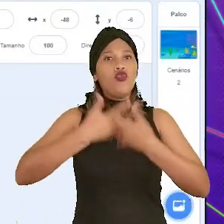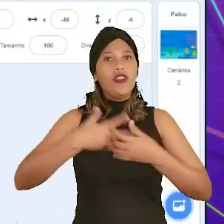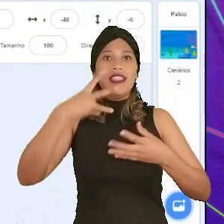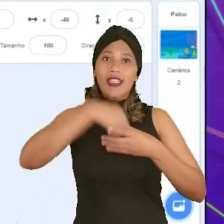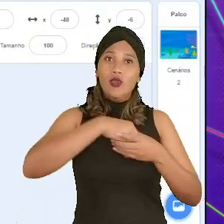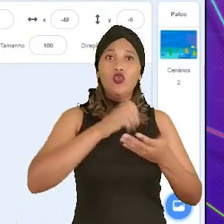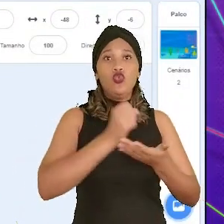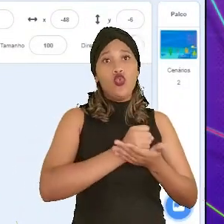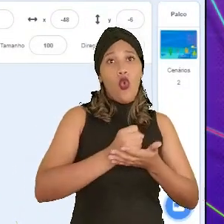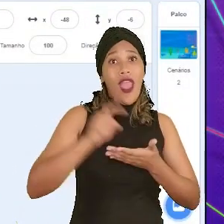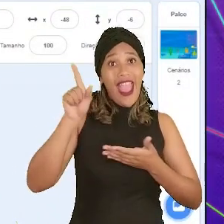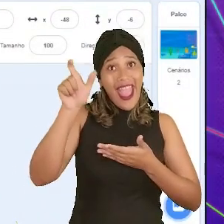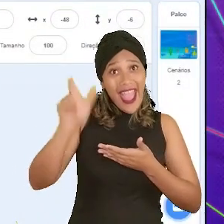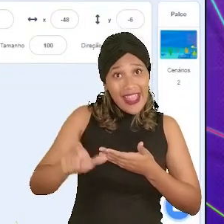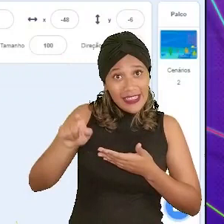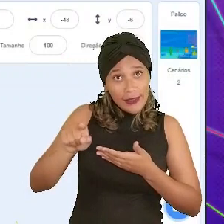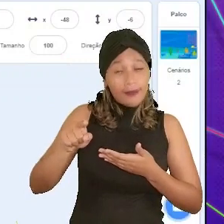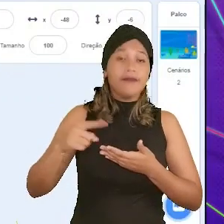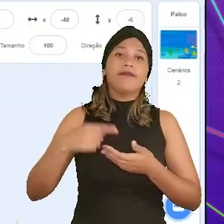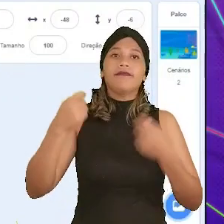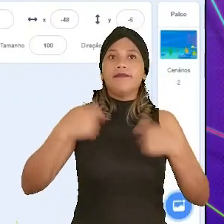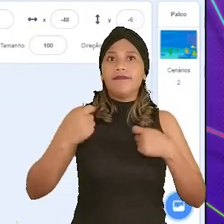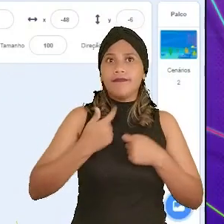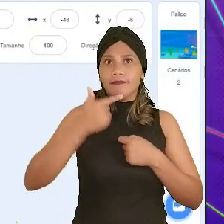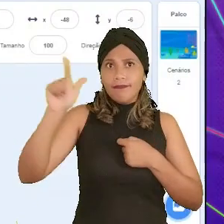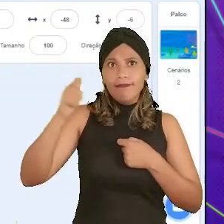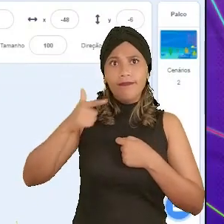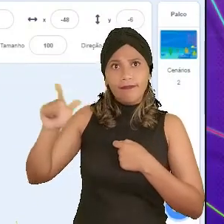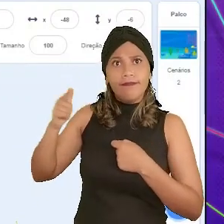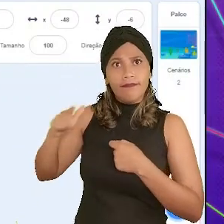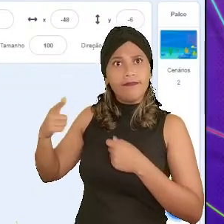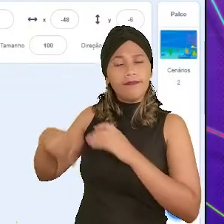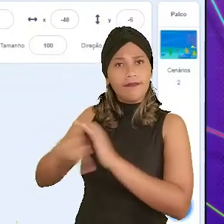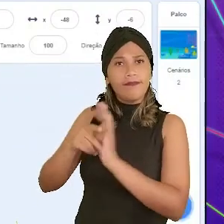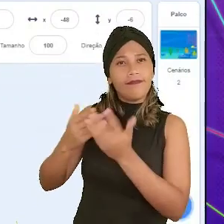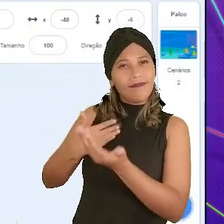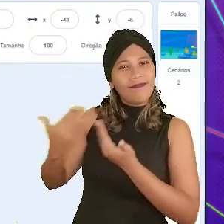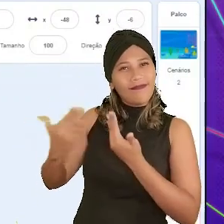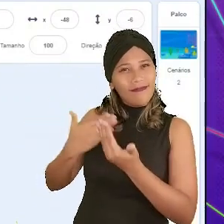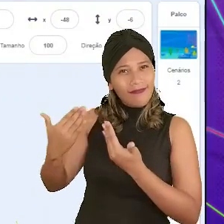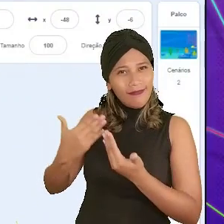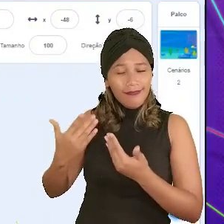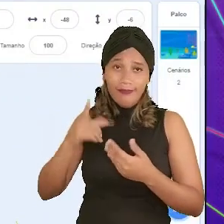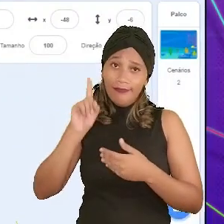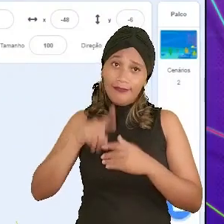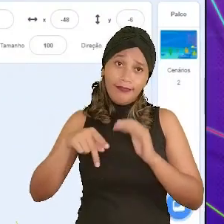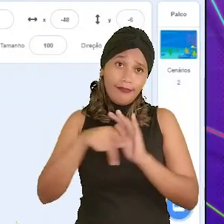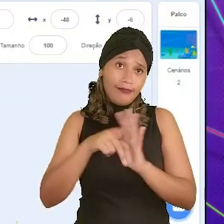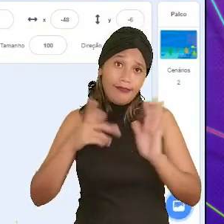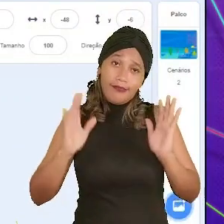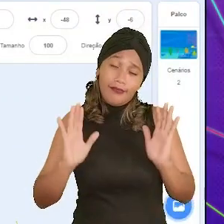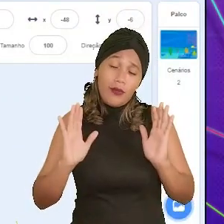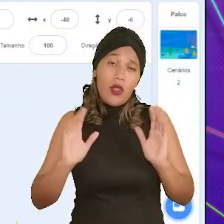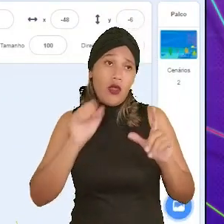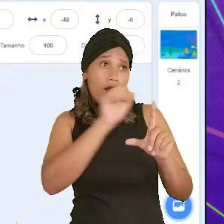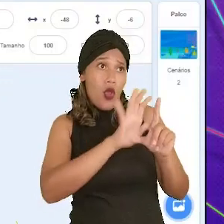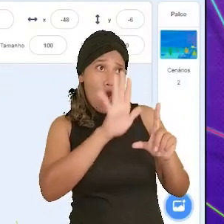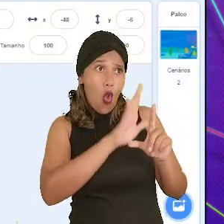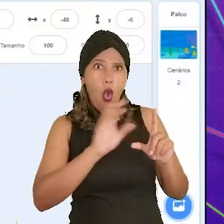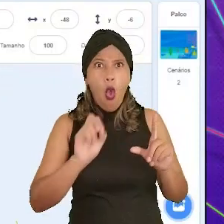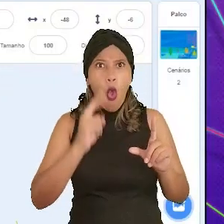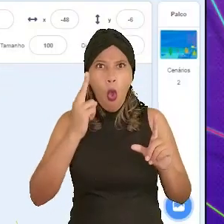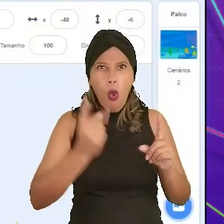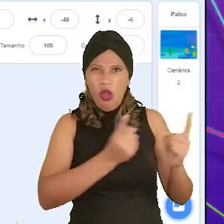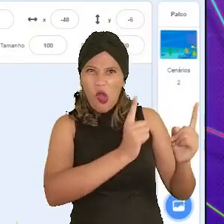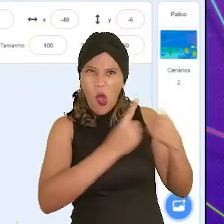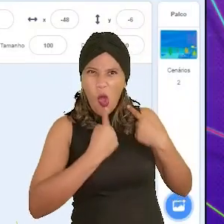funcionamento dele dentro do nosso jogo. Quando precisarmos de outros atores para interagir dentro do jogo, mesmo que sejam nas plataformas ou